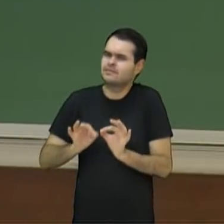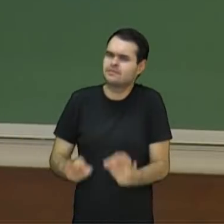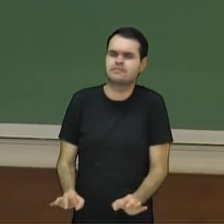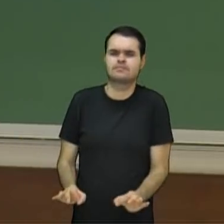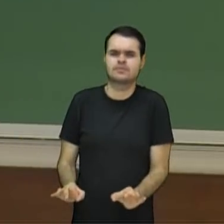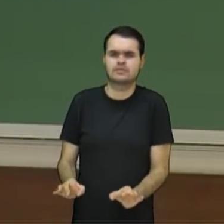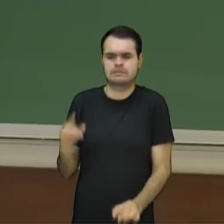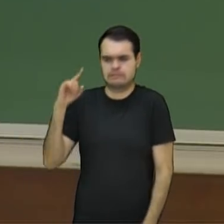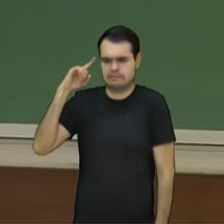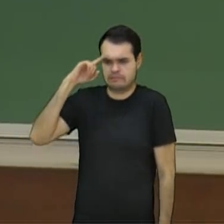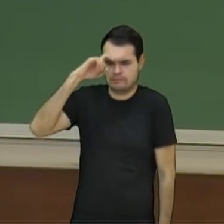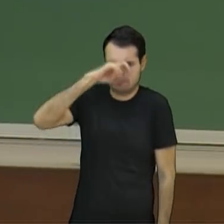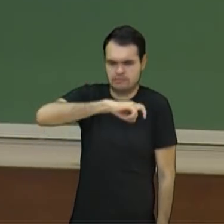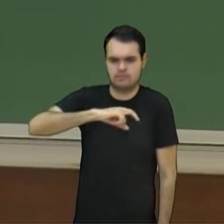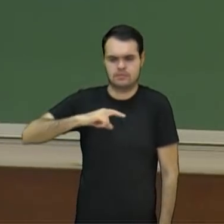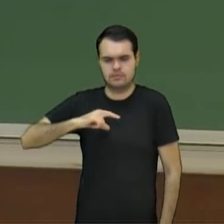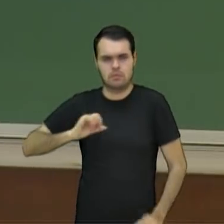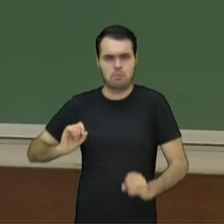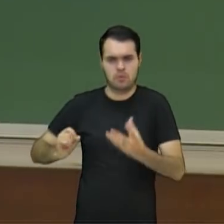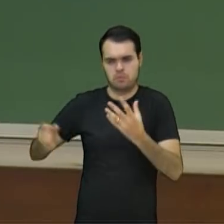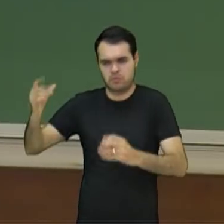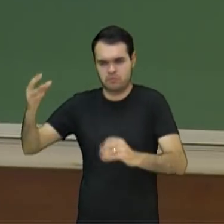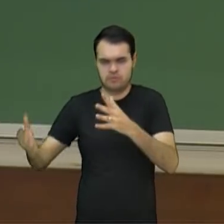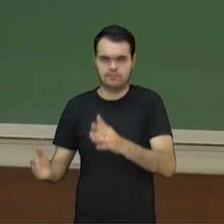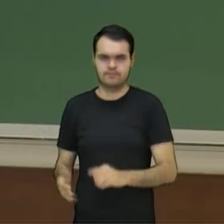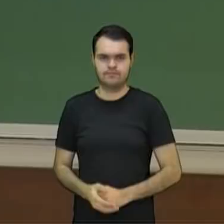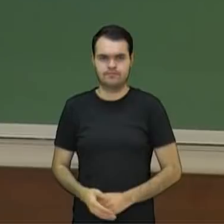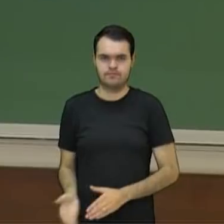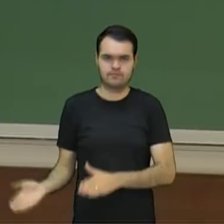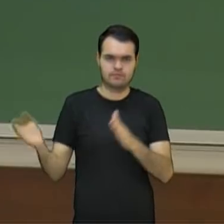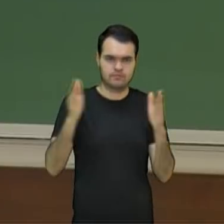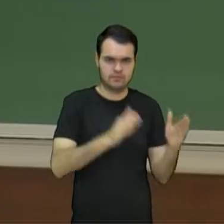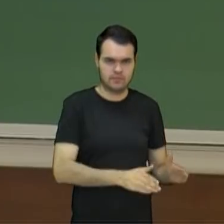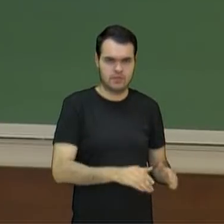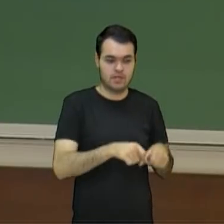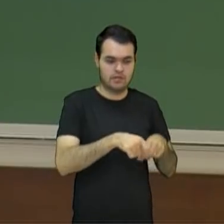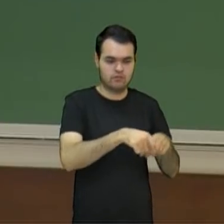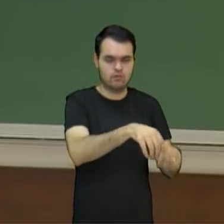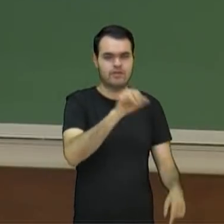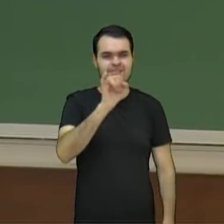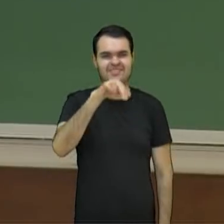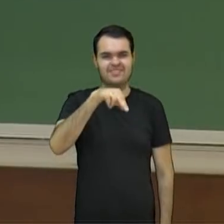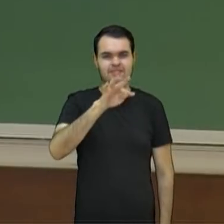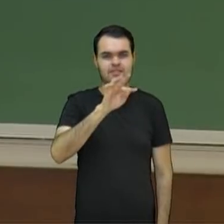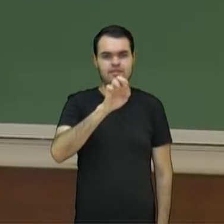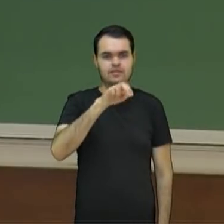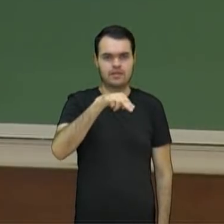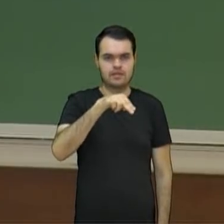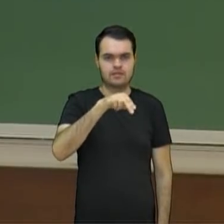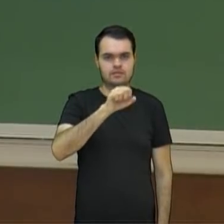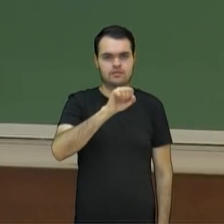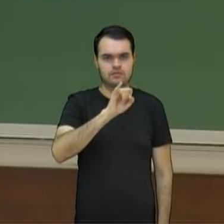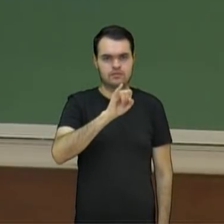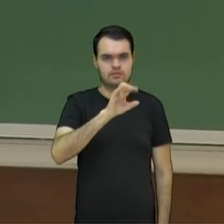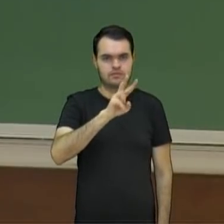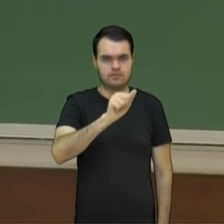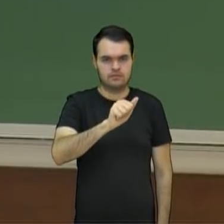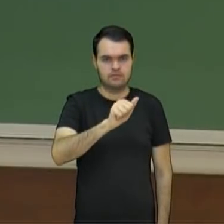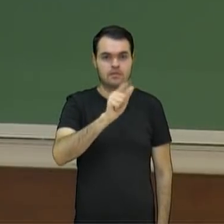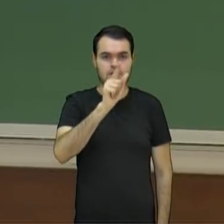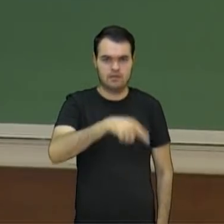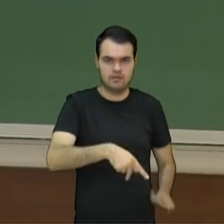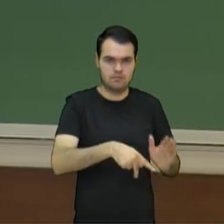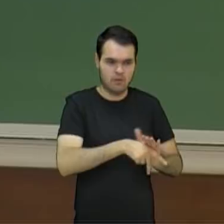com muitas dificuldades. Já a agricultura intensiva é aquela agricultura moderna, em